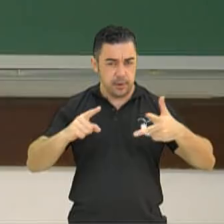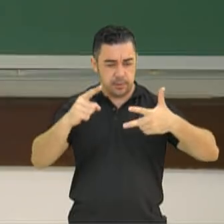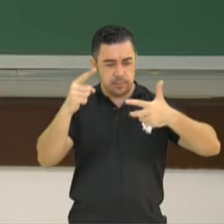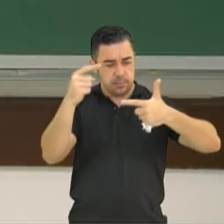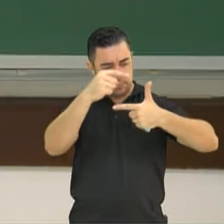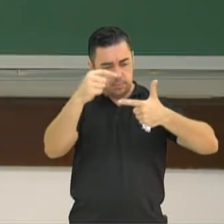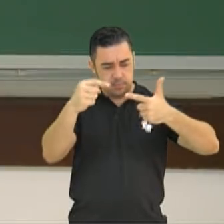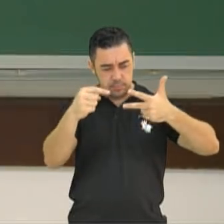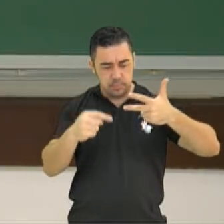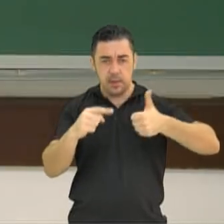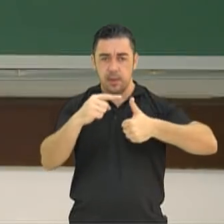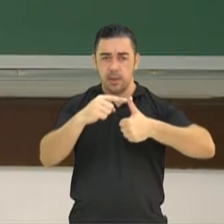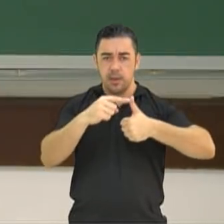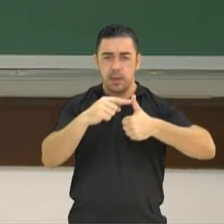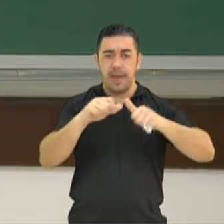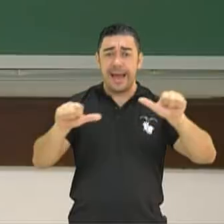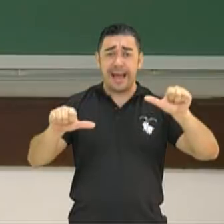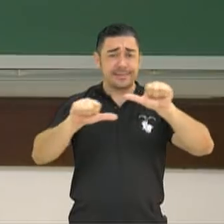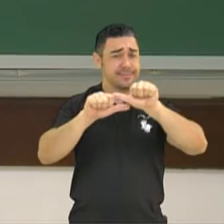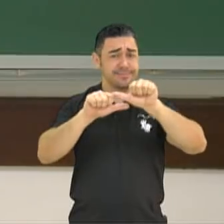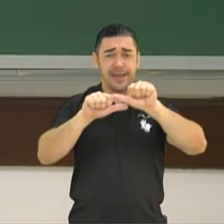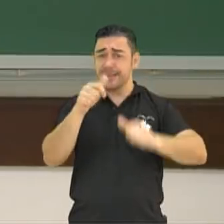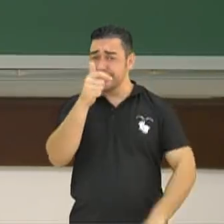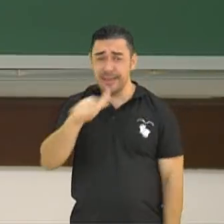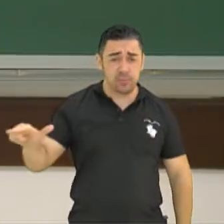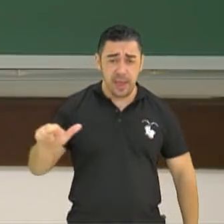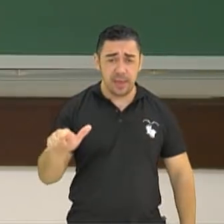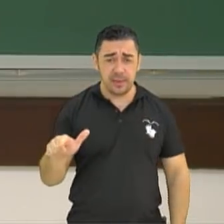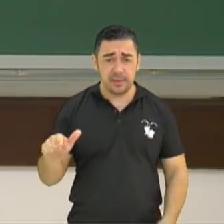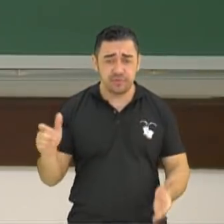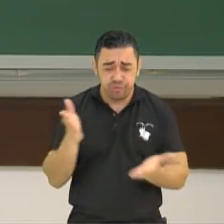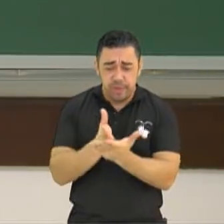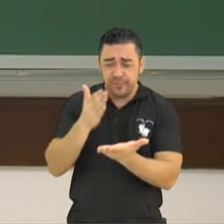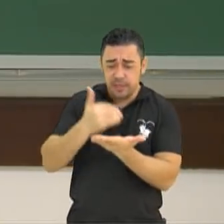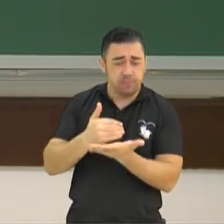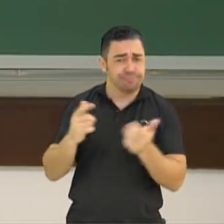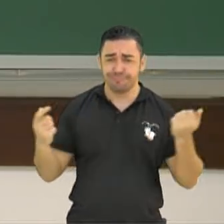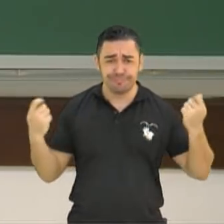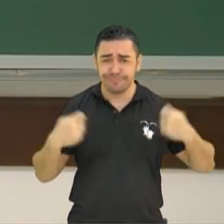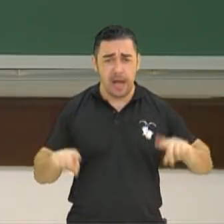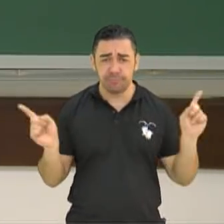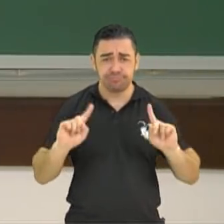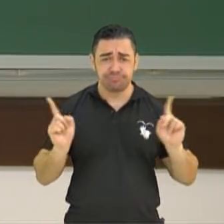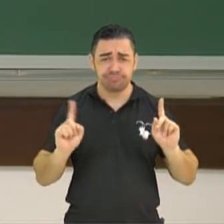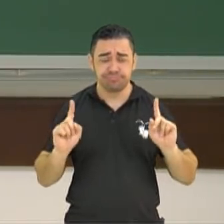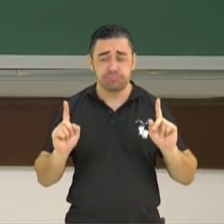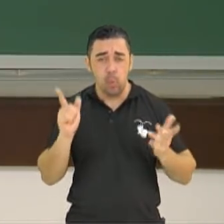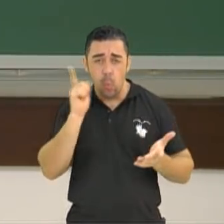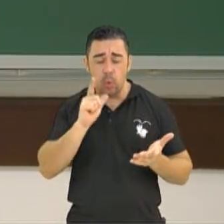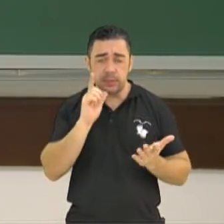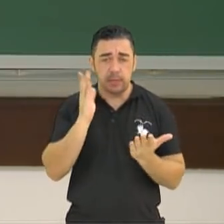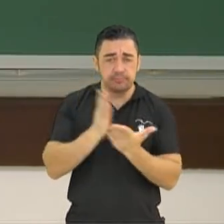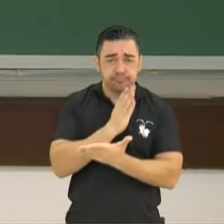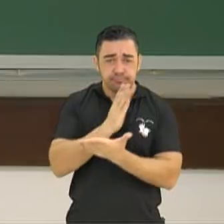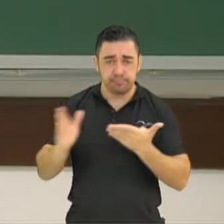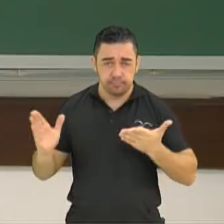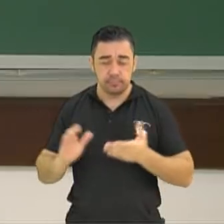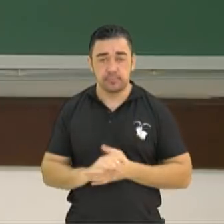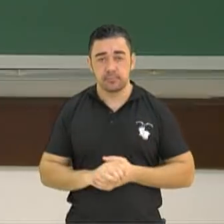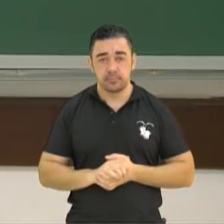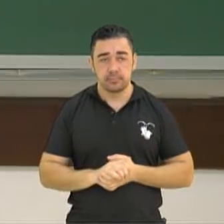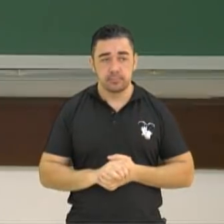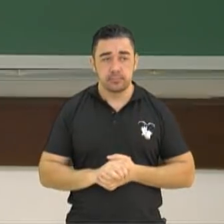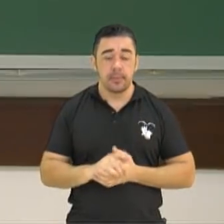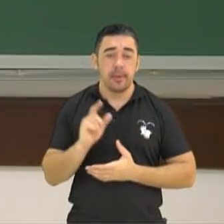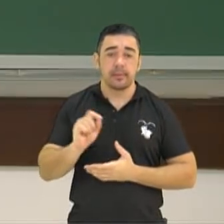Então, assimétrica. Eu não tenho um plano que eu consiga dividir o corpo do animal no meio e ele vai ficar com duas metades iguais. Quem que é